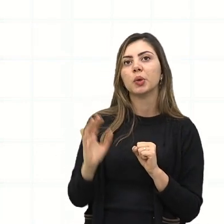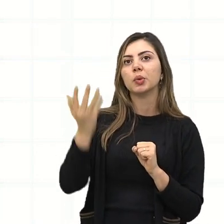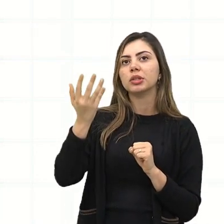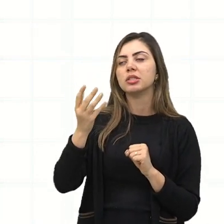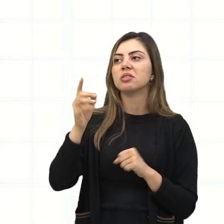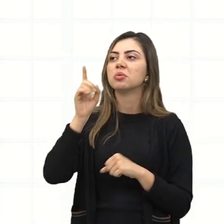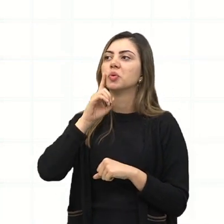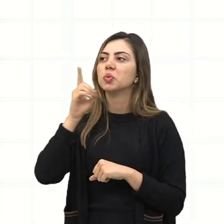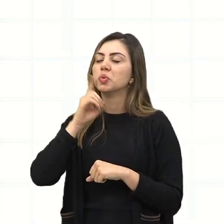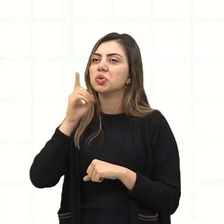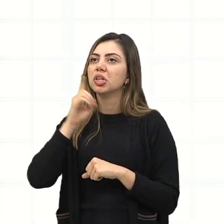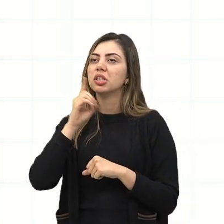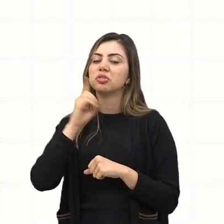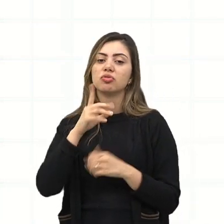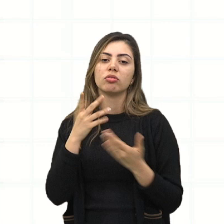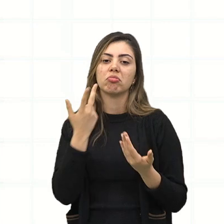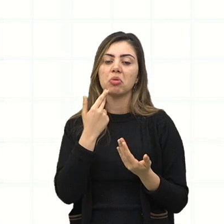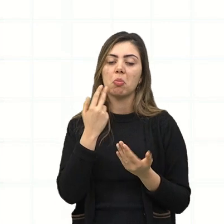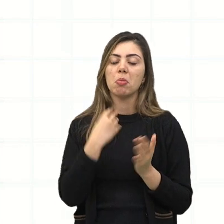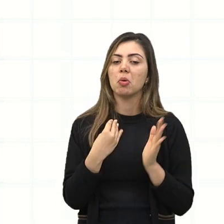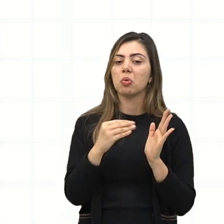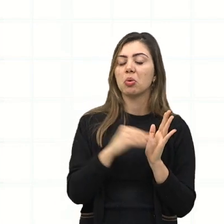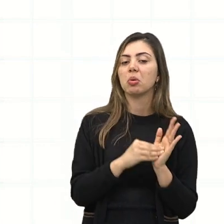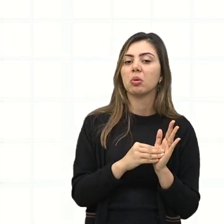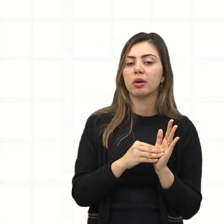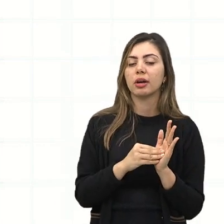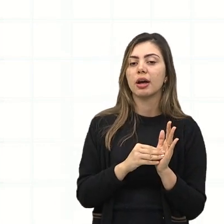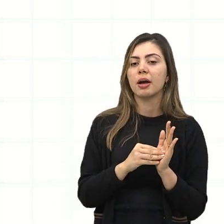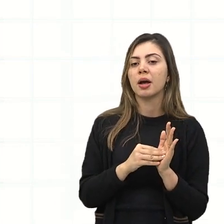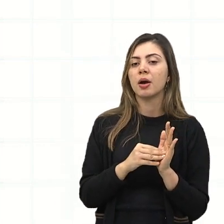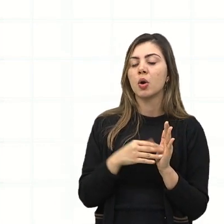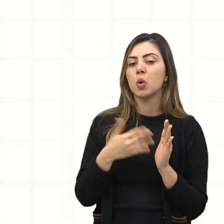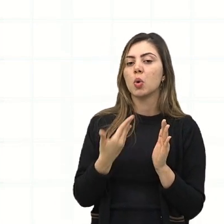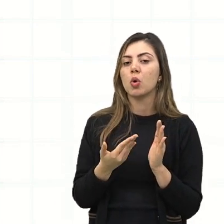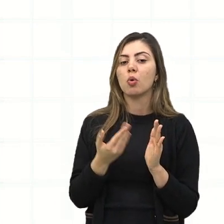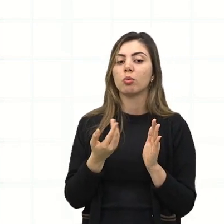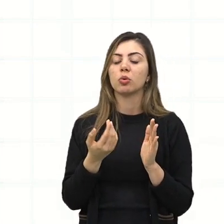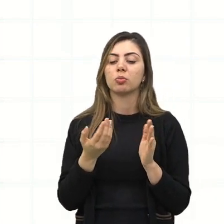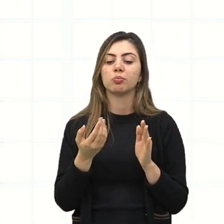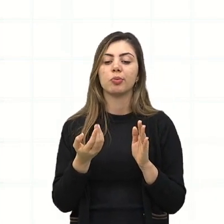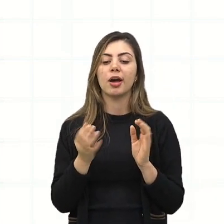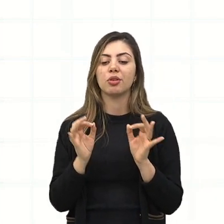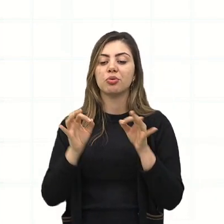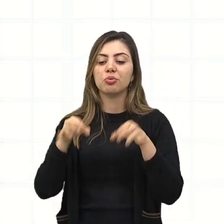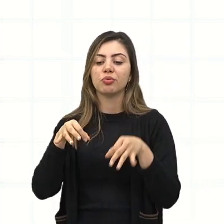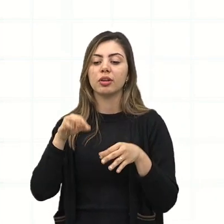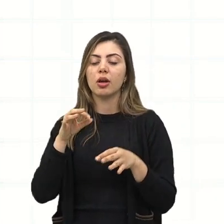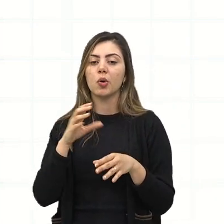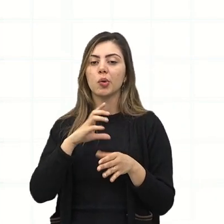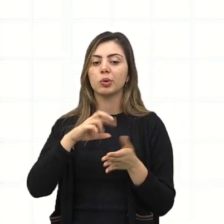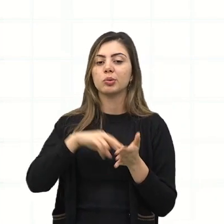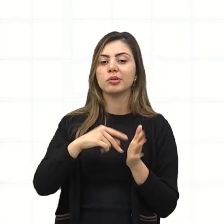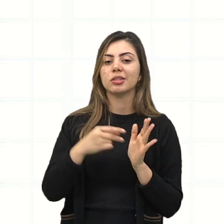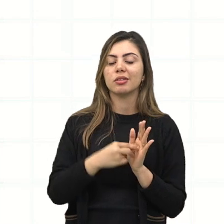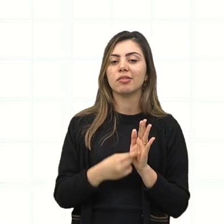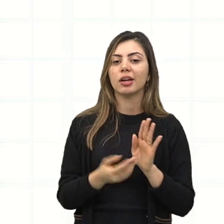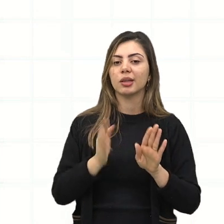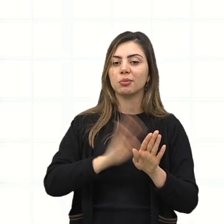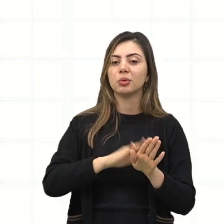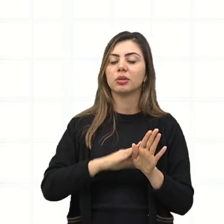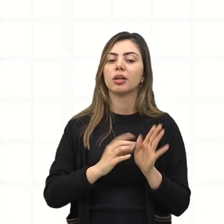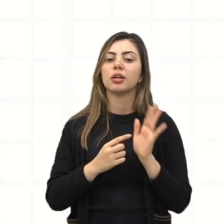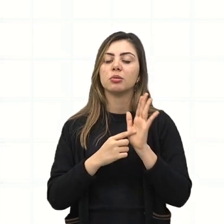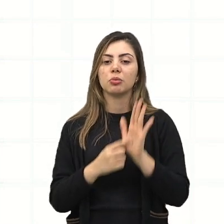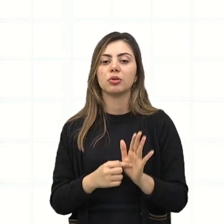cotidiano e colocar uma moral no final, trazendo um tom moralizante, como a gente vai ver daqui